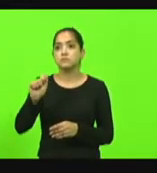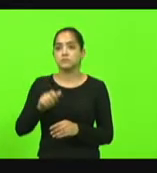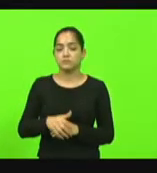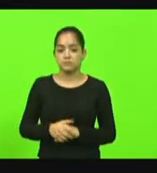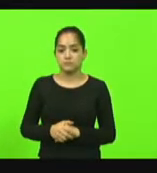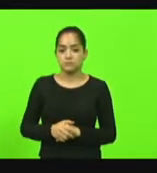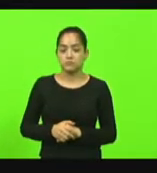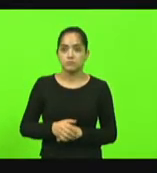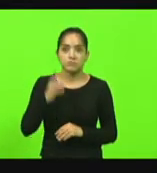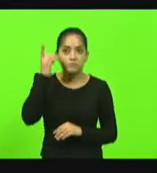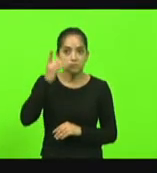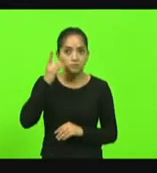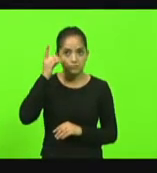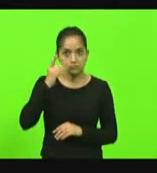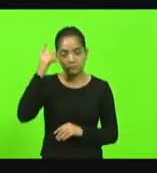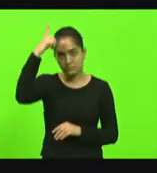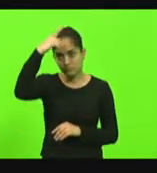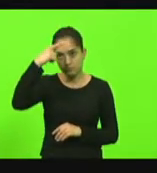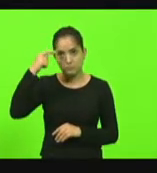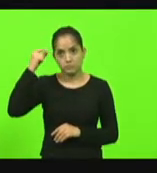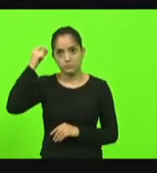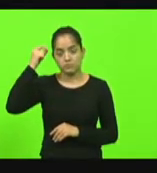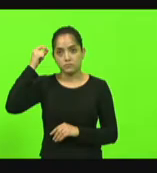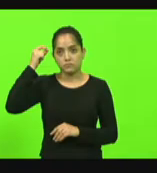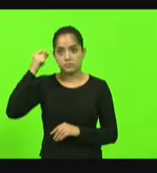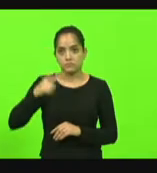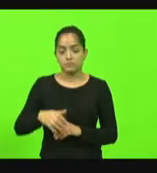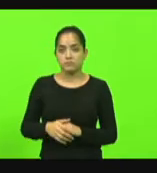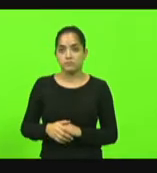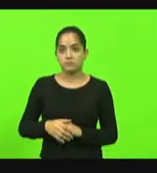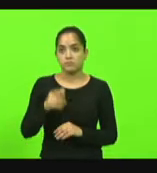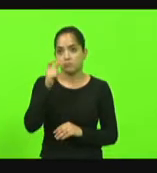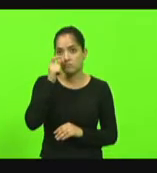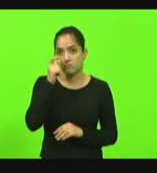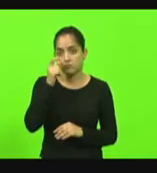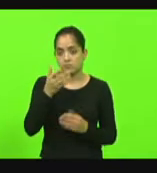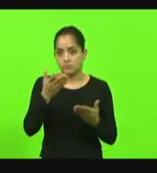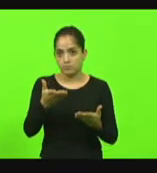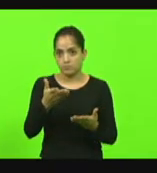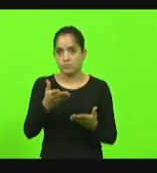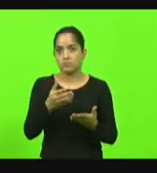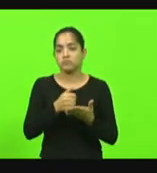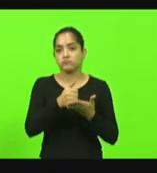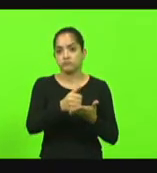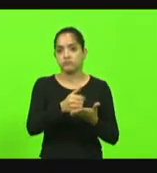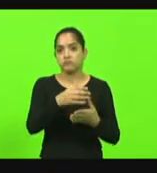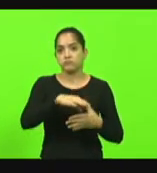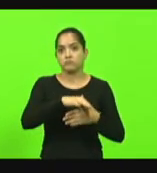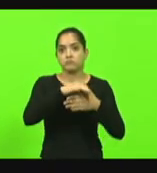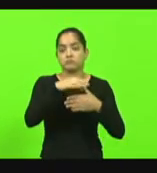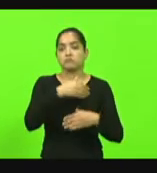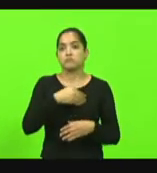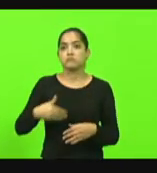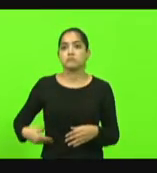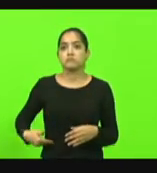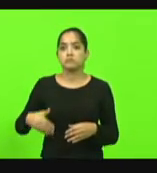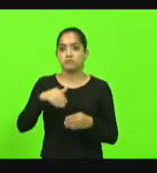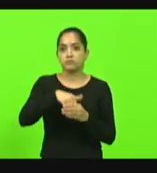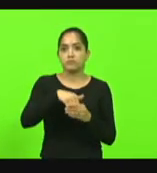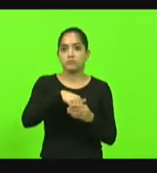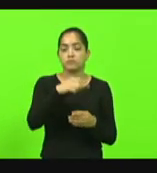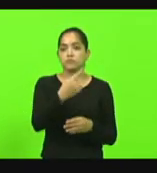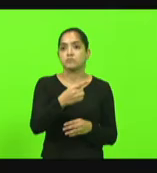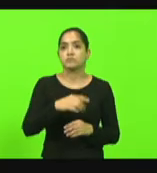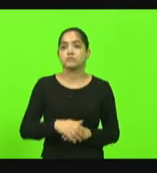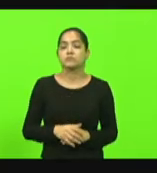Como vota a deputada Dirce? Eu acompanho o nosso líder do governo. Voto sim, voto 1. Como vota o deputado